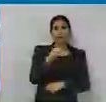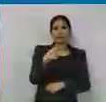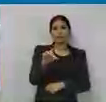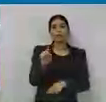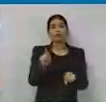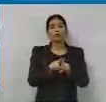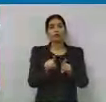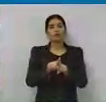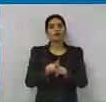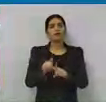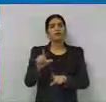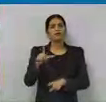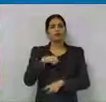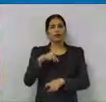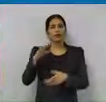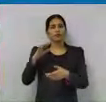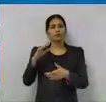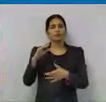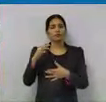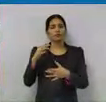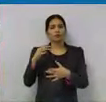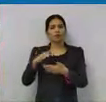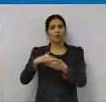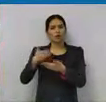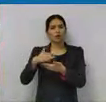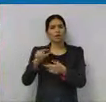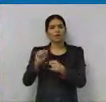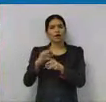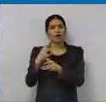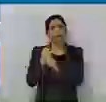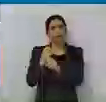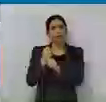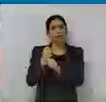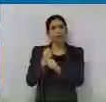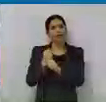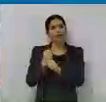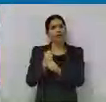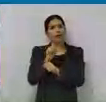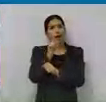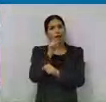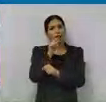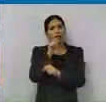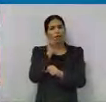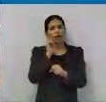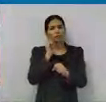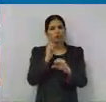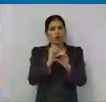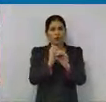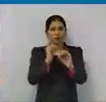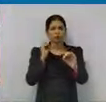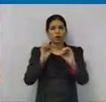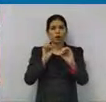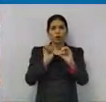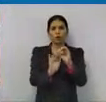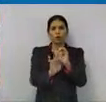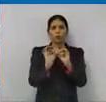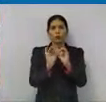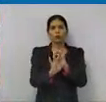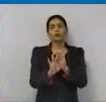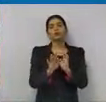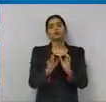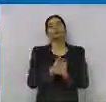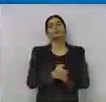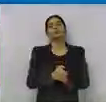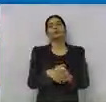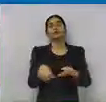cálculo das vazões. A execução também de 41 quilômetros de rede de distribuição, também pelo